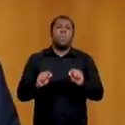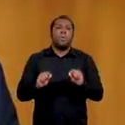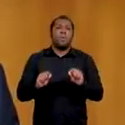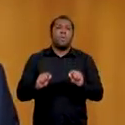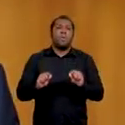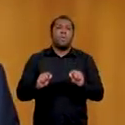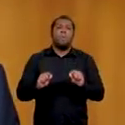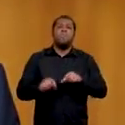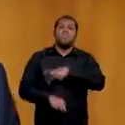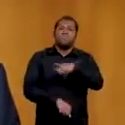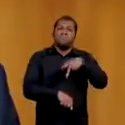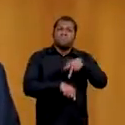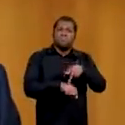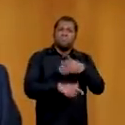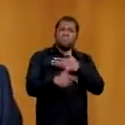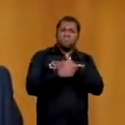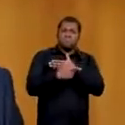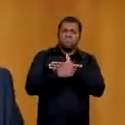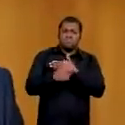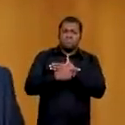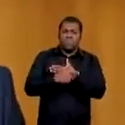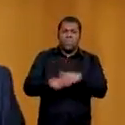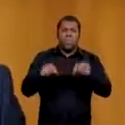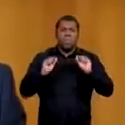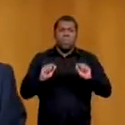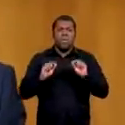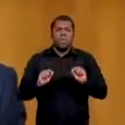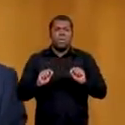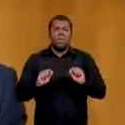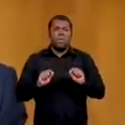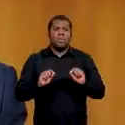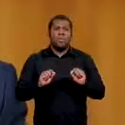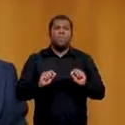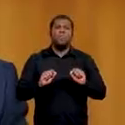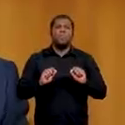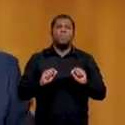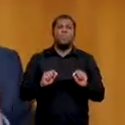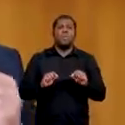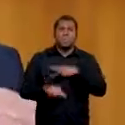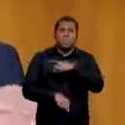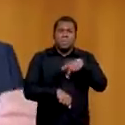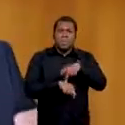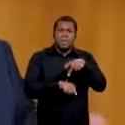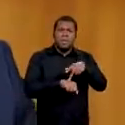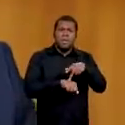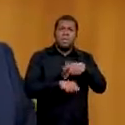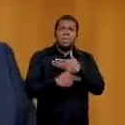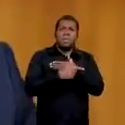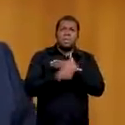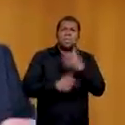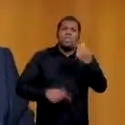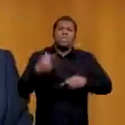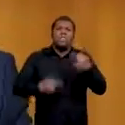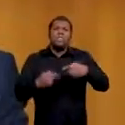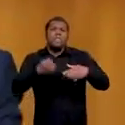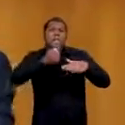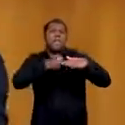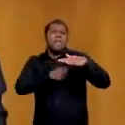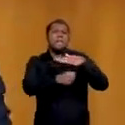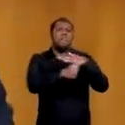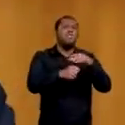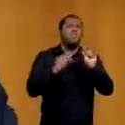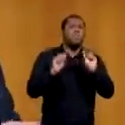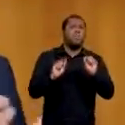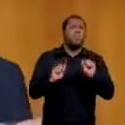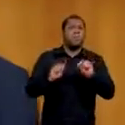Estado indutor. Sim. Tá? Que seja um Estado indutor, um Estado que discute aonde vai fazer investimento, qual é o